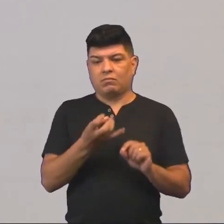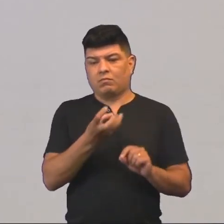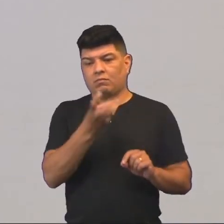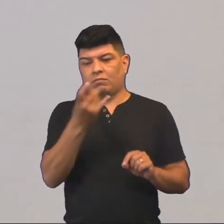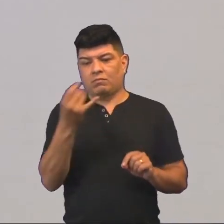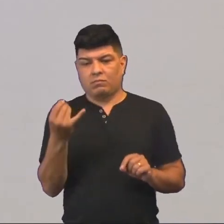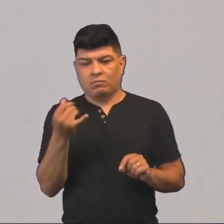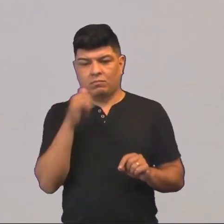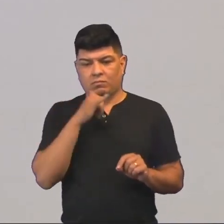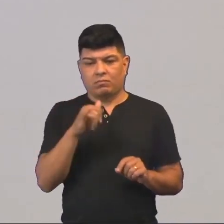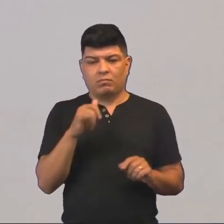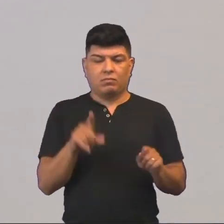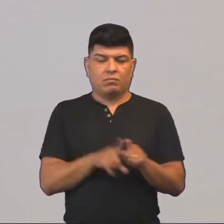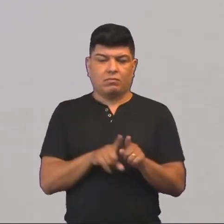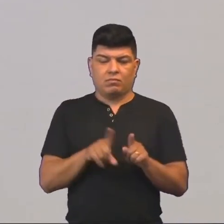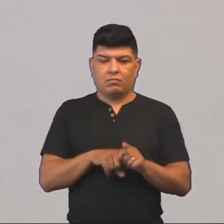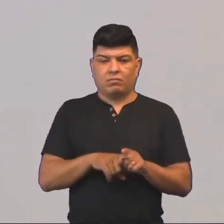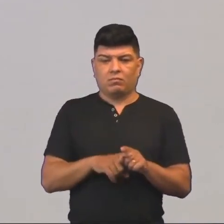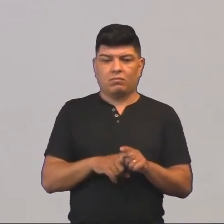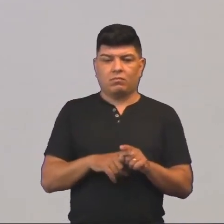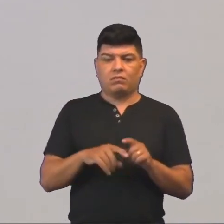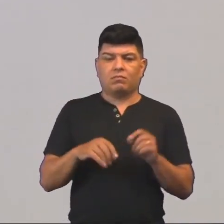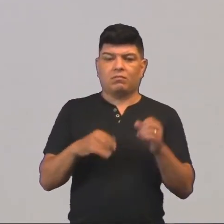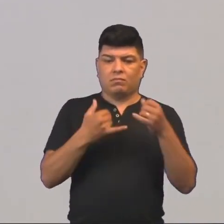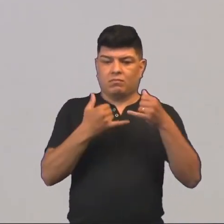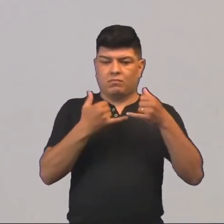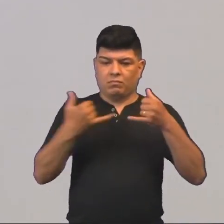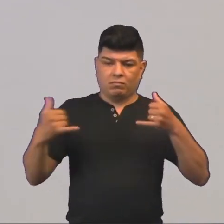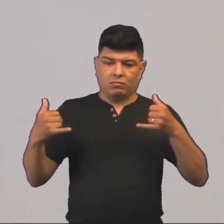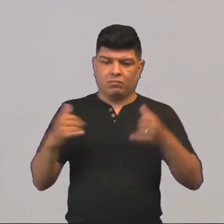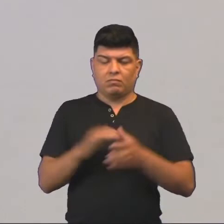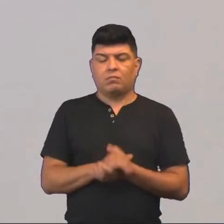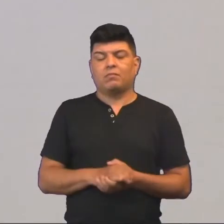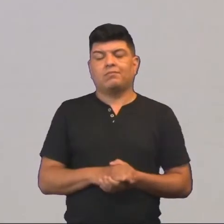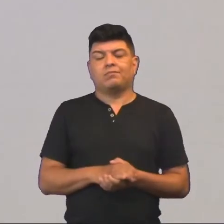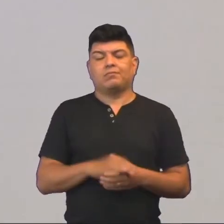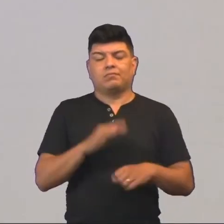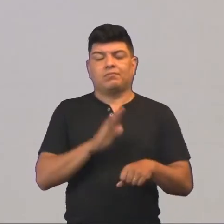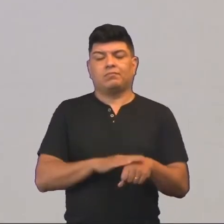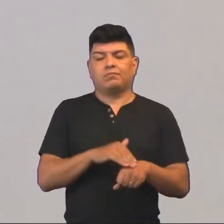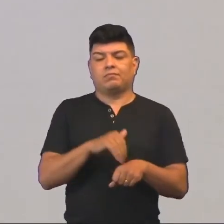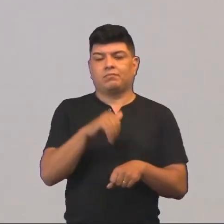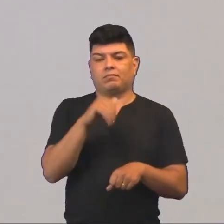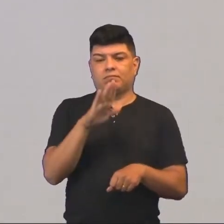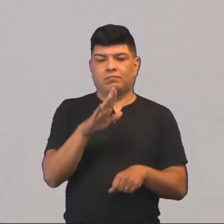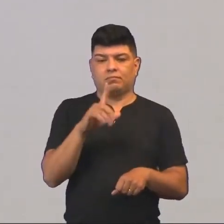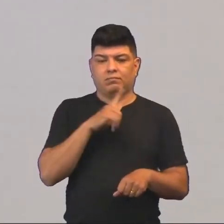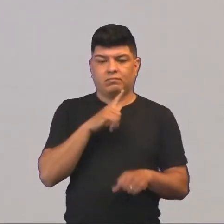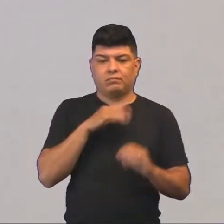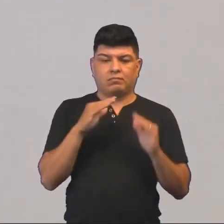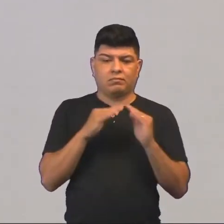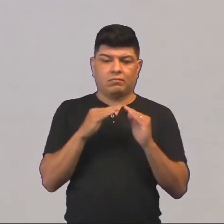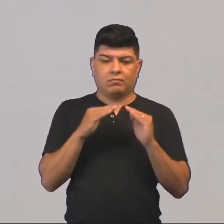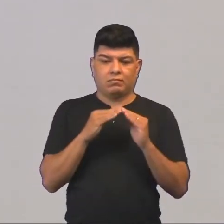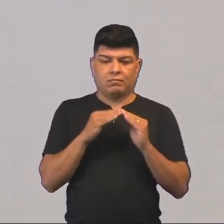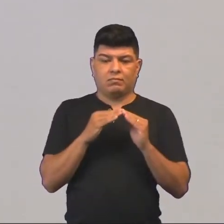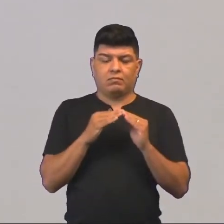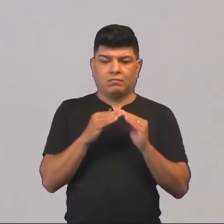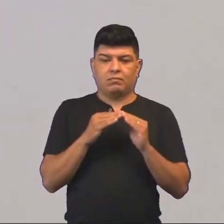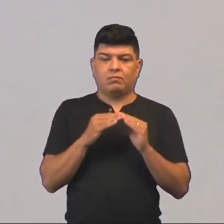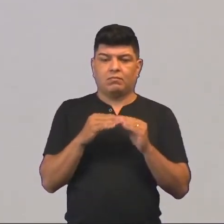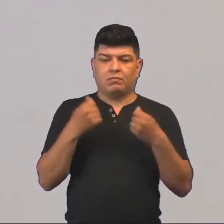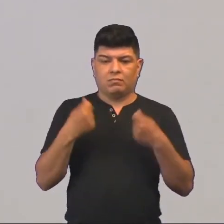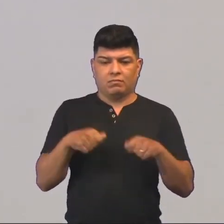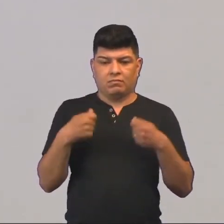quantidade de energia e demanda também uma certa voltagem e tudo mais. Quanto mais itens você tiver na sua casa que demandem